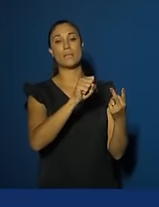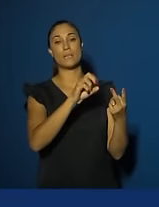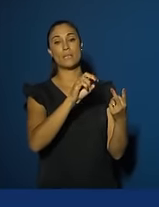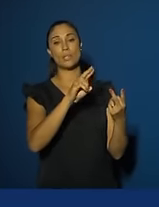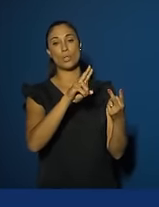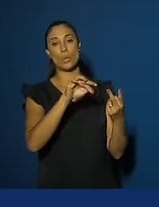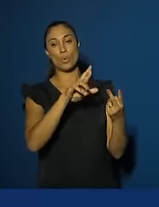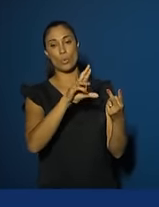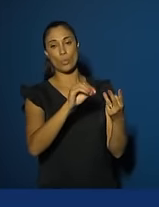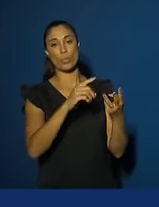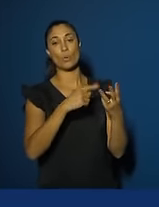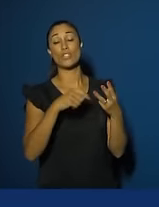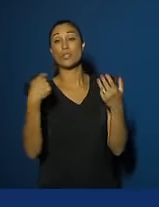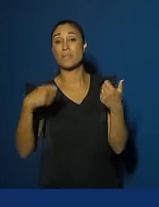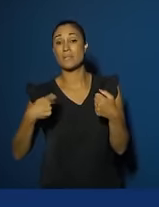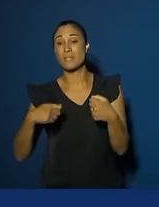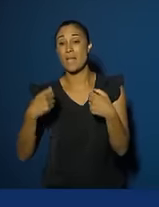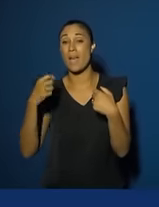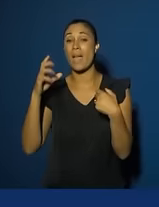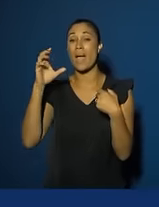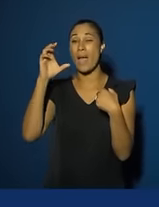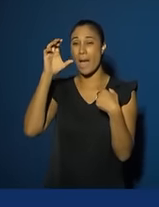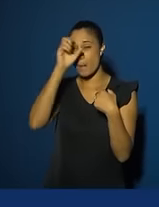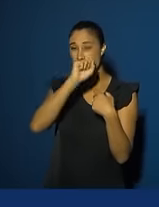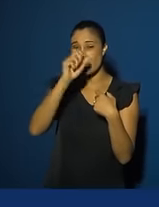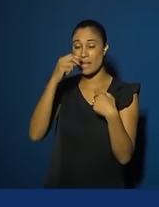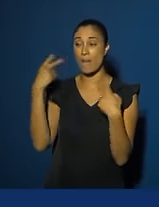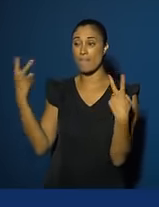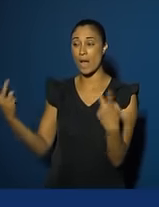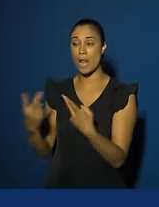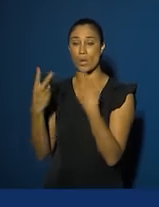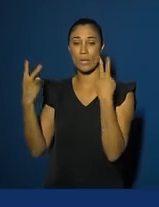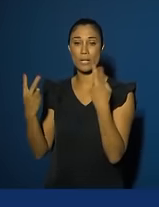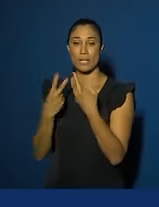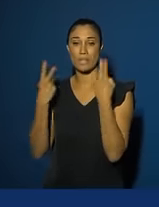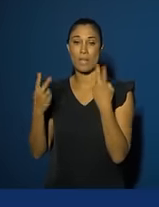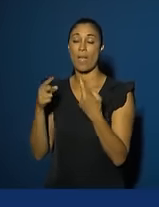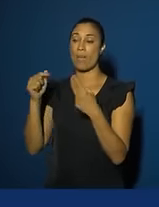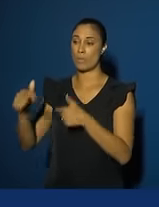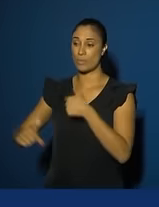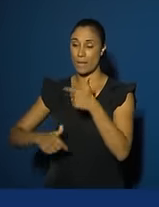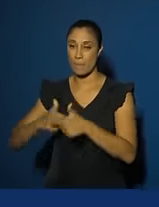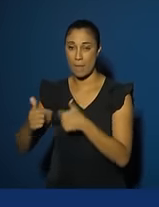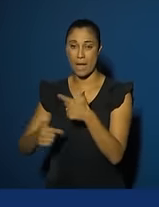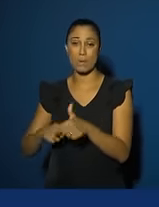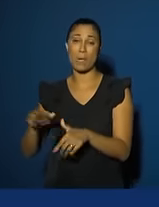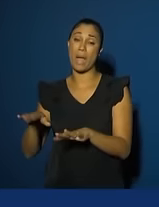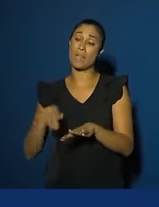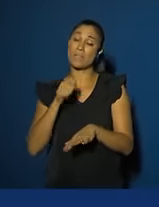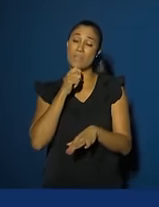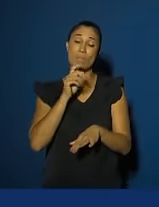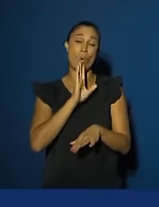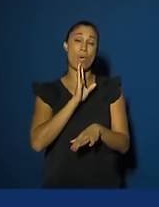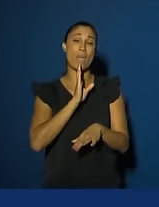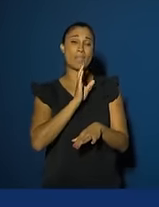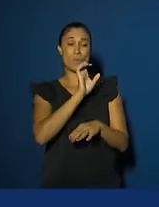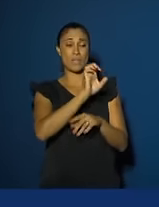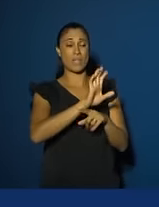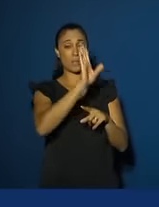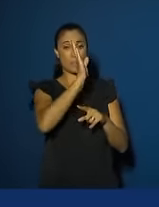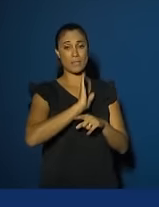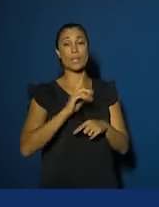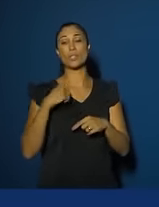a valorizar essa turma que trabalha muito nem sempre recebe o reconhecimento do estado brasileiro e nós vamos